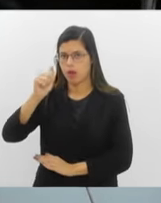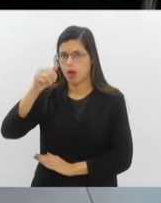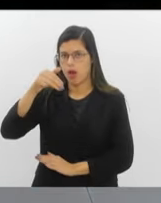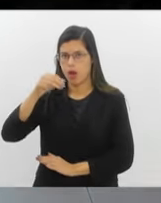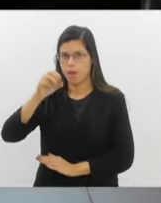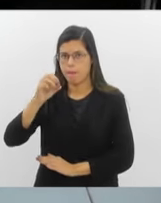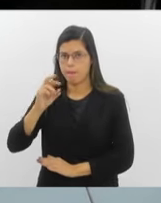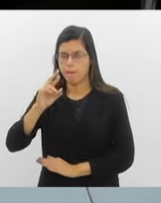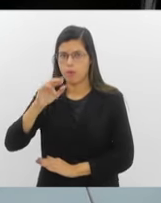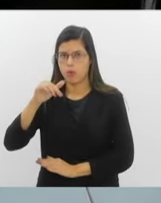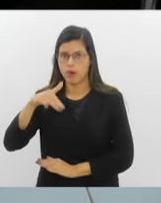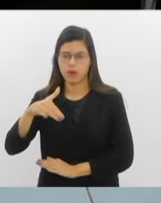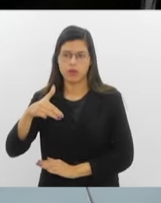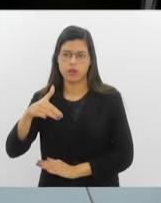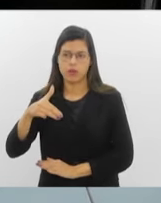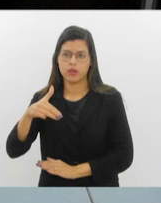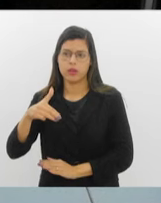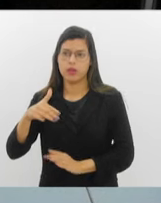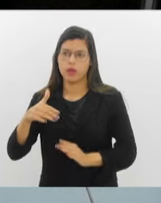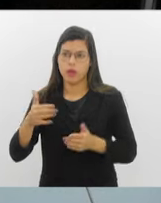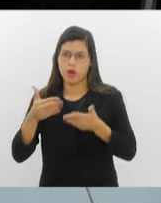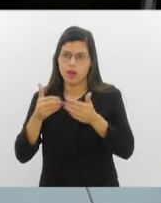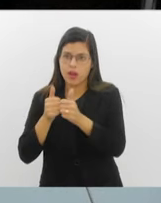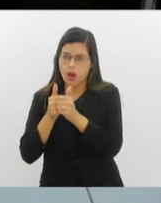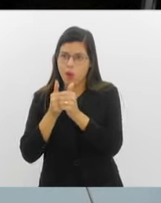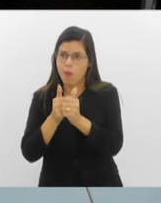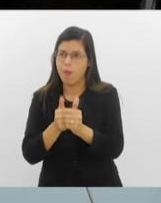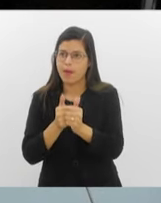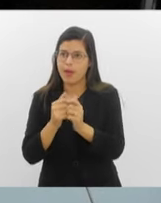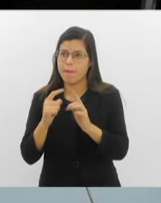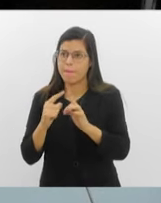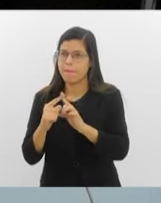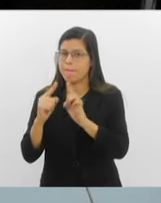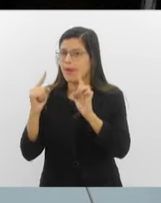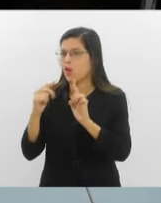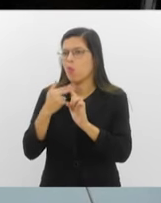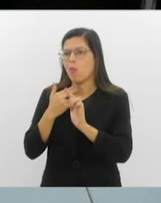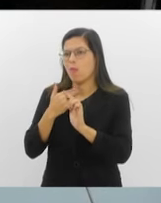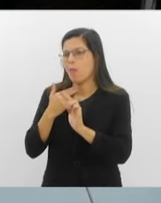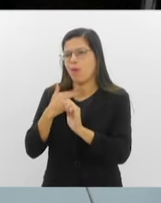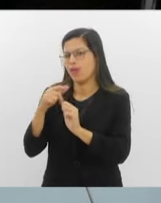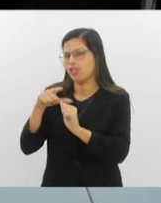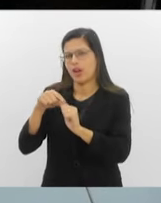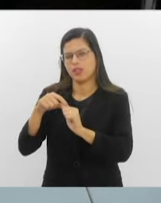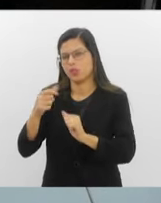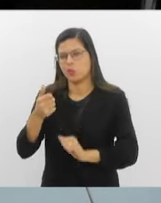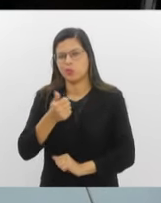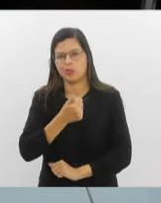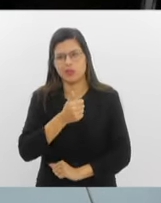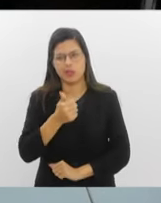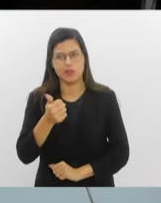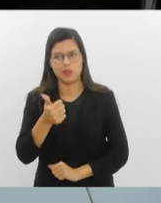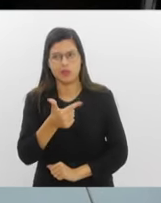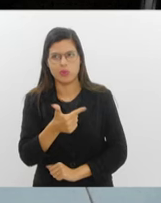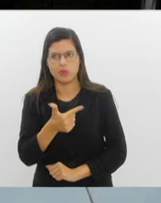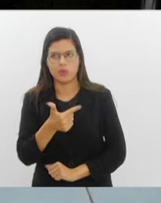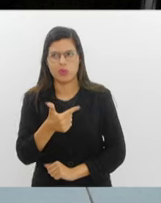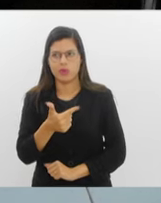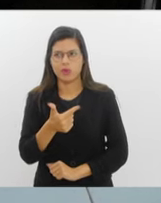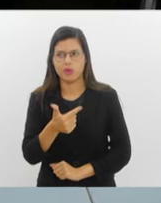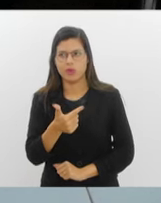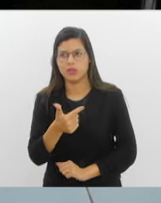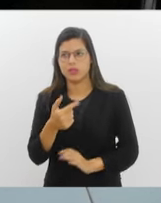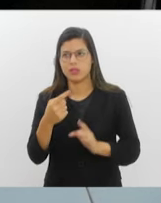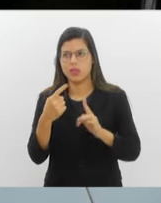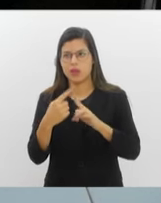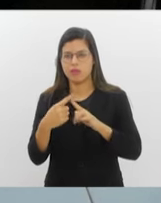a Vossa Excelência, mas não pode ser por causa do artigo 112. Você está entendendo? Porque isso aqui é a questão que já